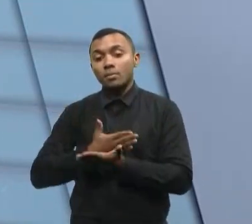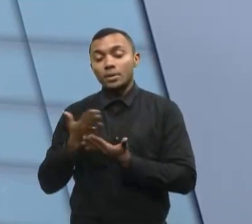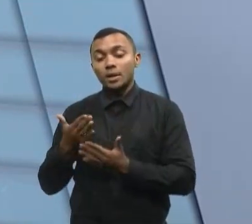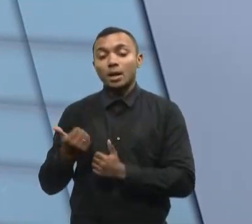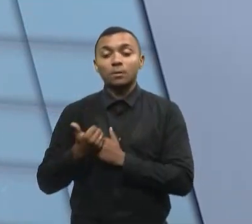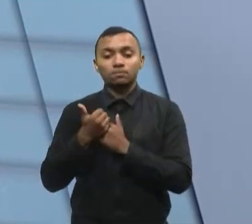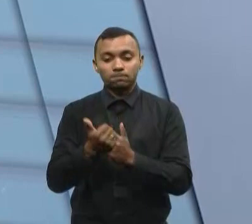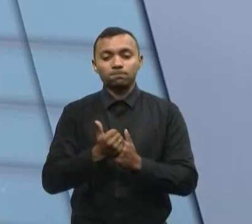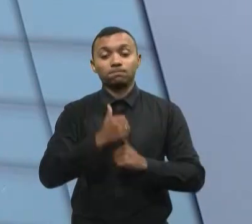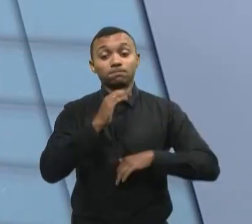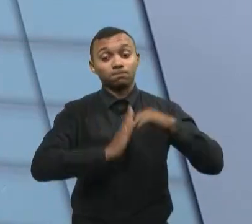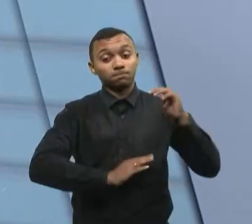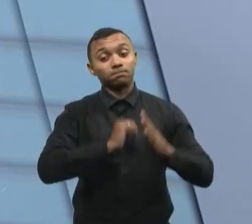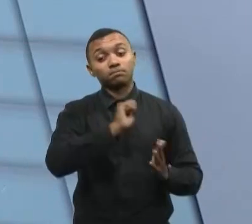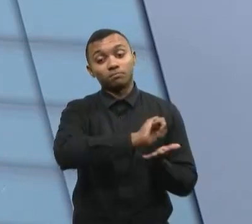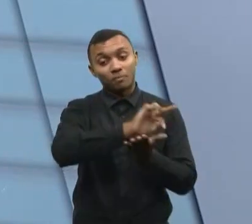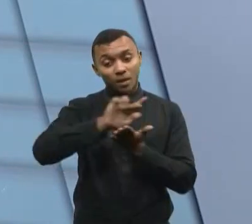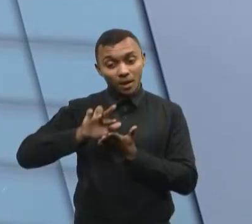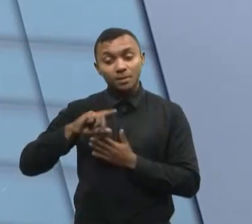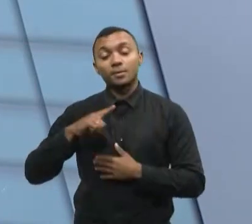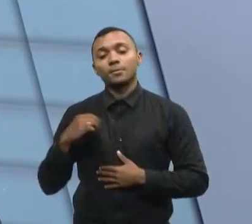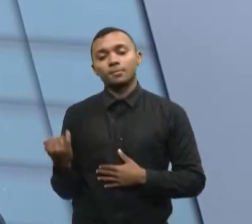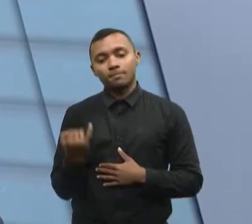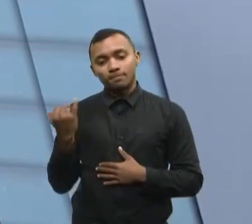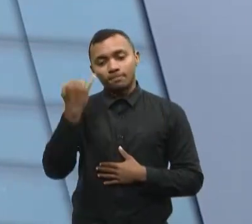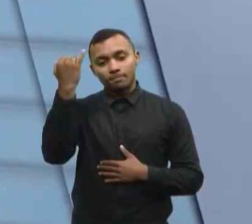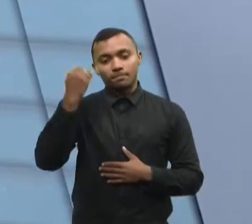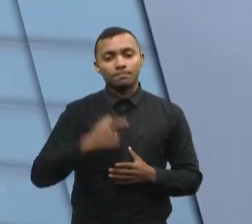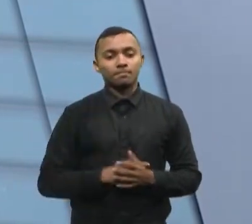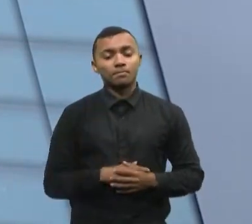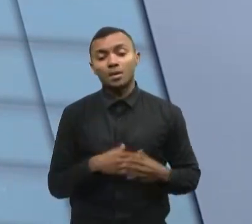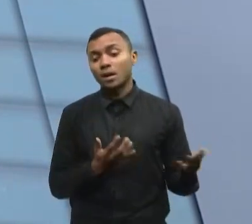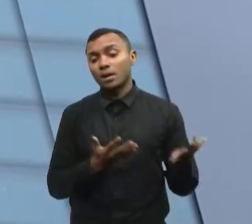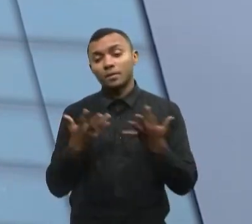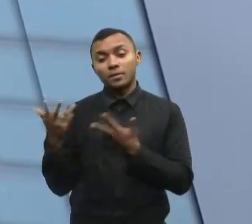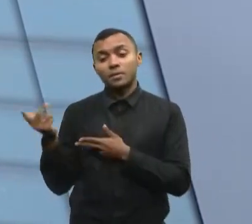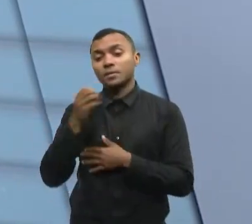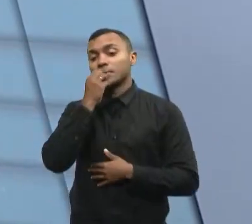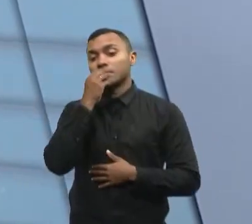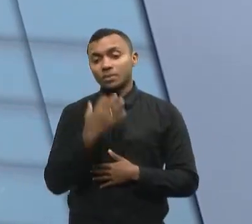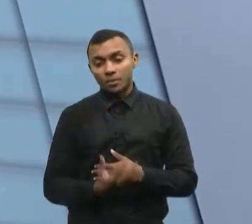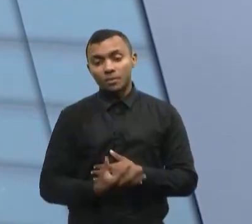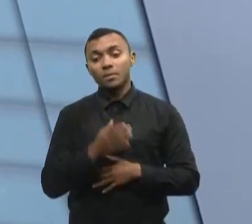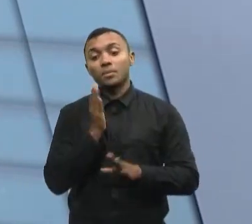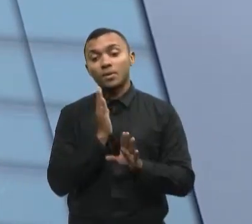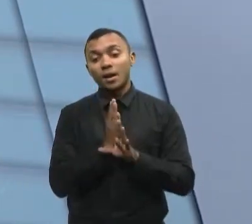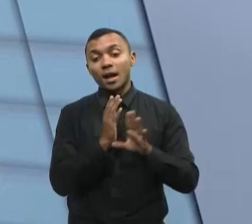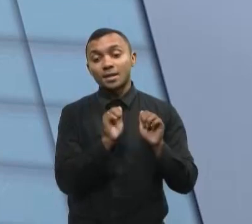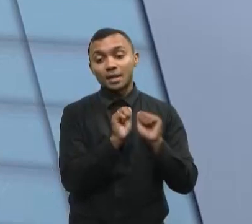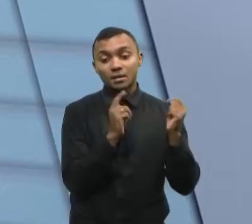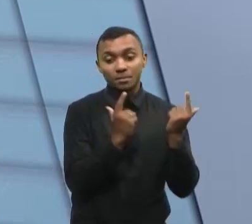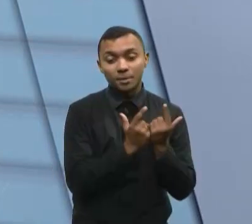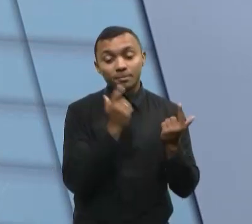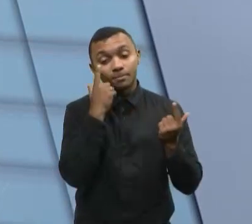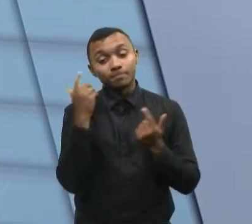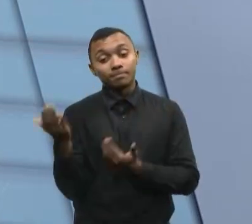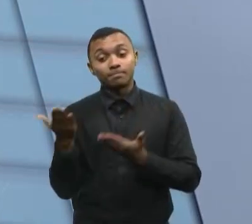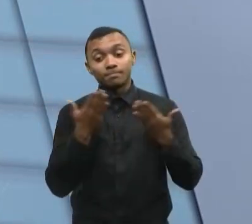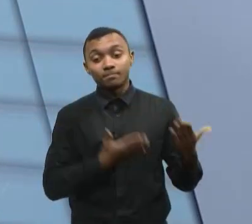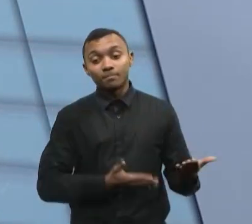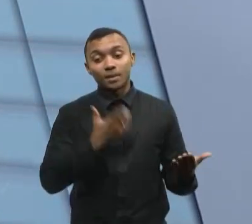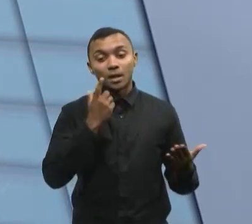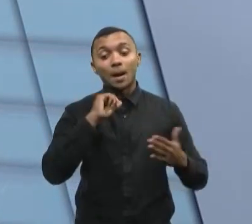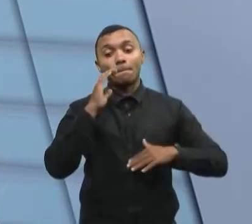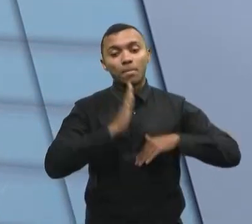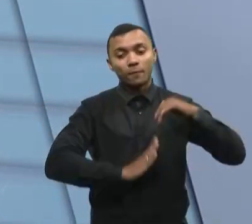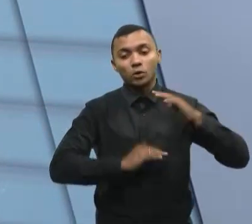e multiprofissional. Isso é muito importante e presta um serviço maravilhoso aqui pela Assembleia Legislativa. Eu estou recebendo aqui o neuropediatra